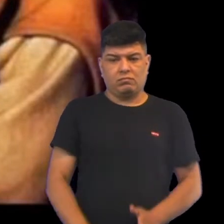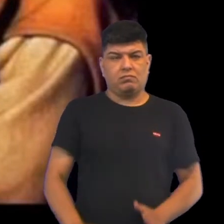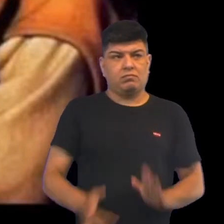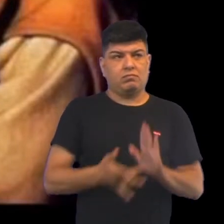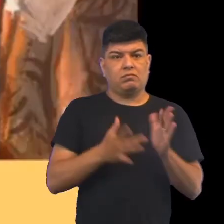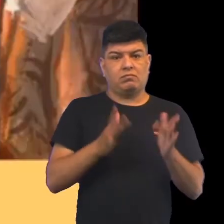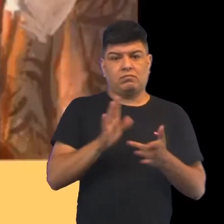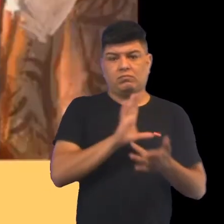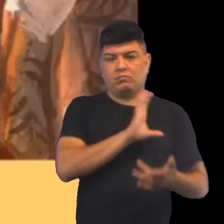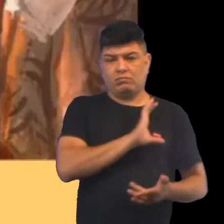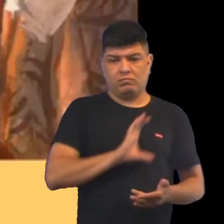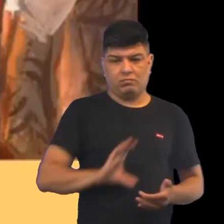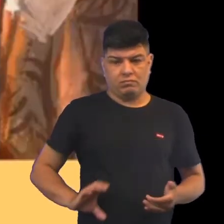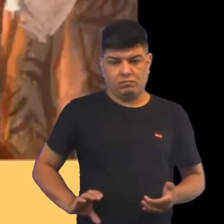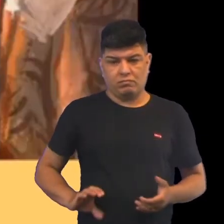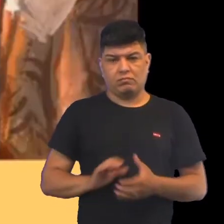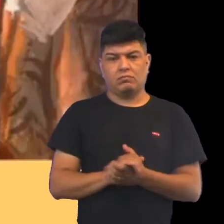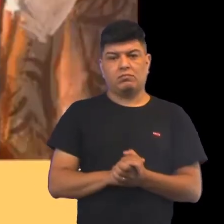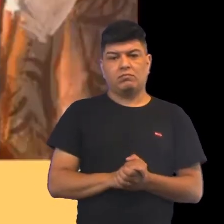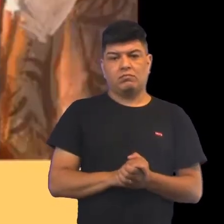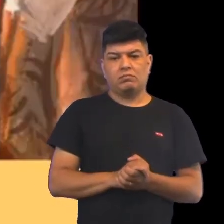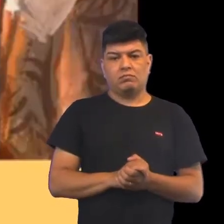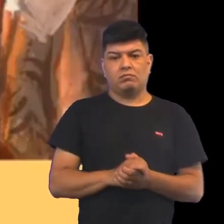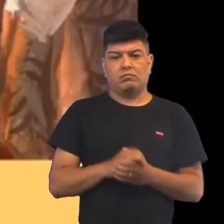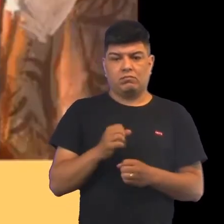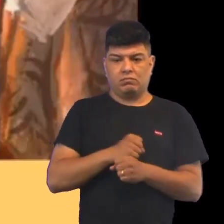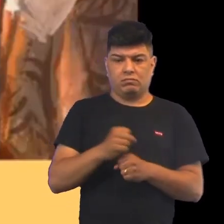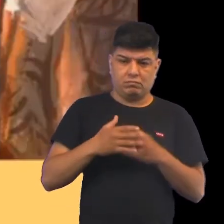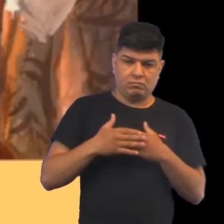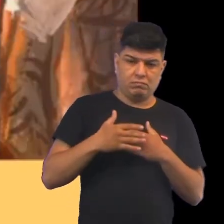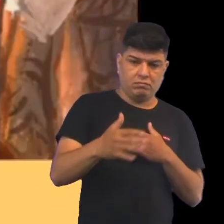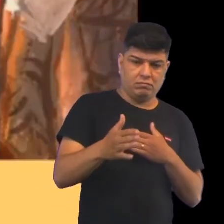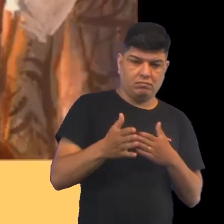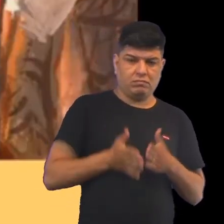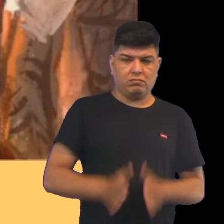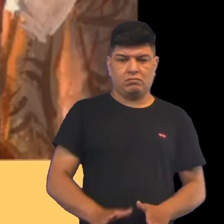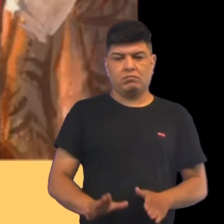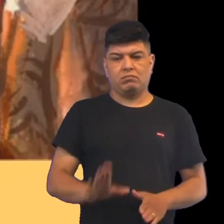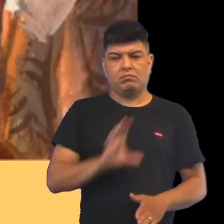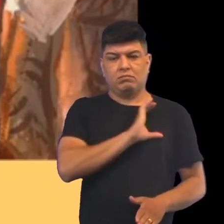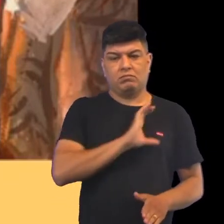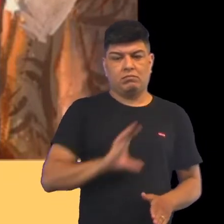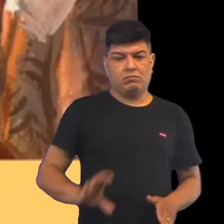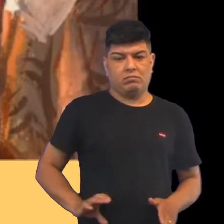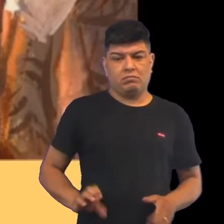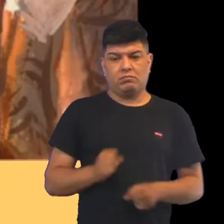Cristo. O ano contado a partir do nascimento de Cristo é o ano 1.